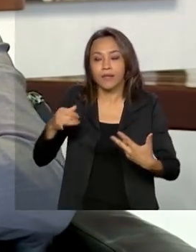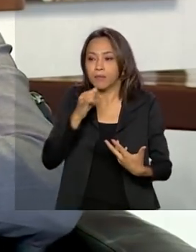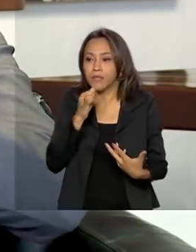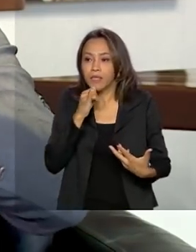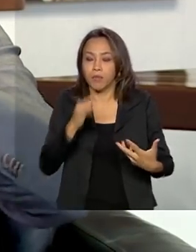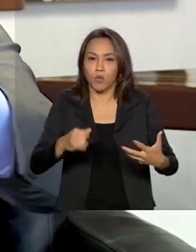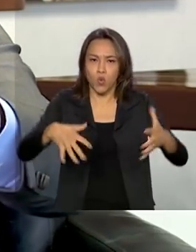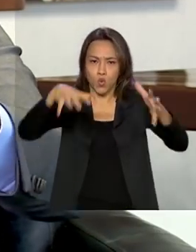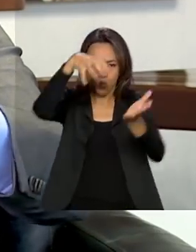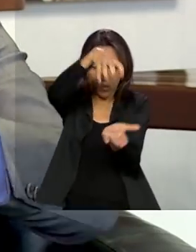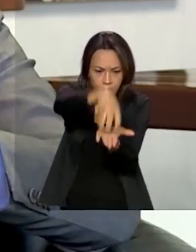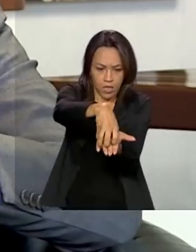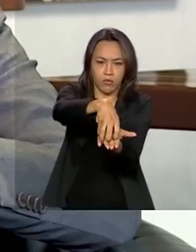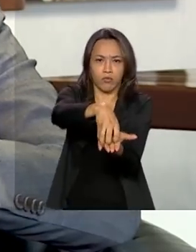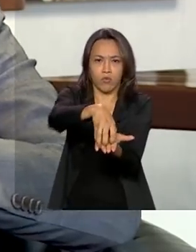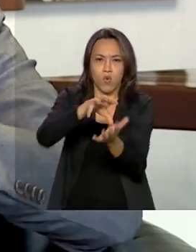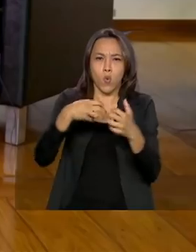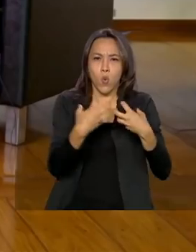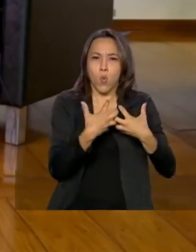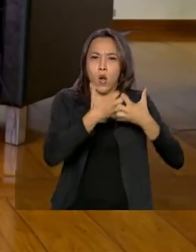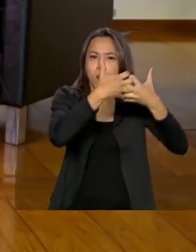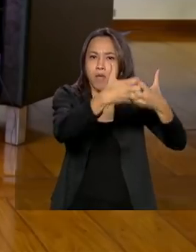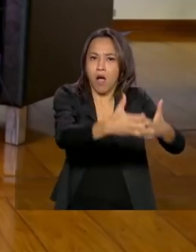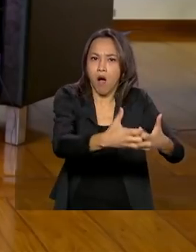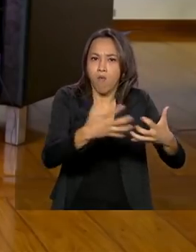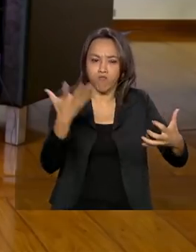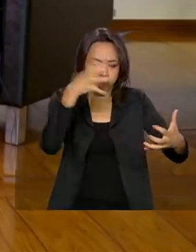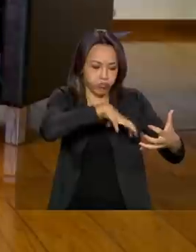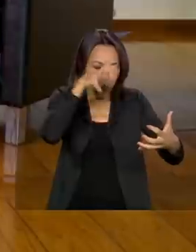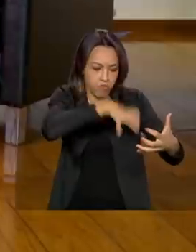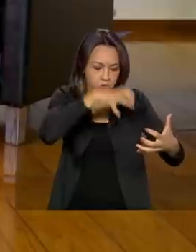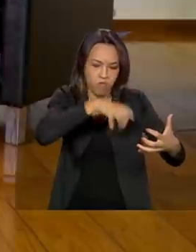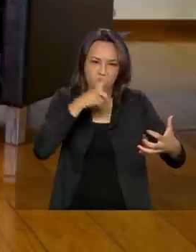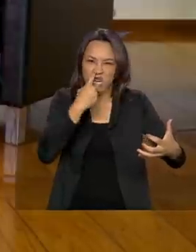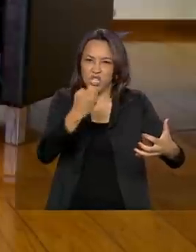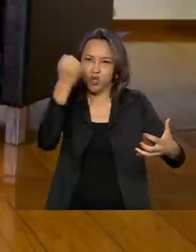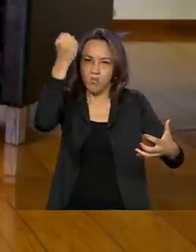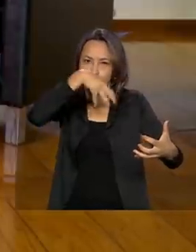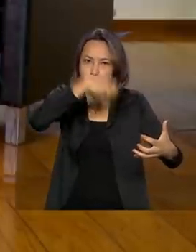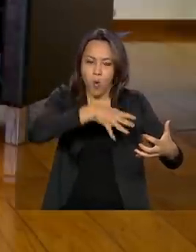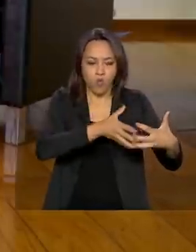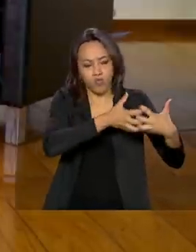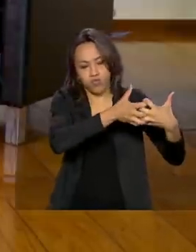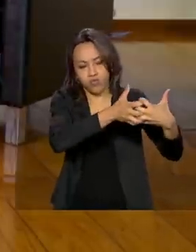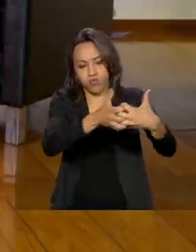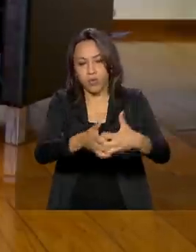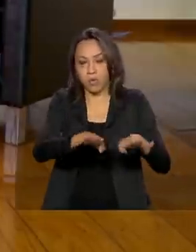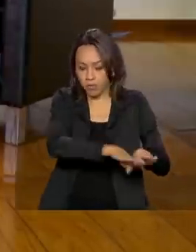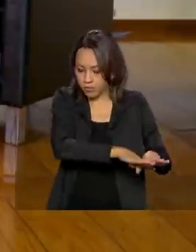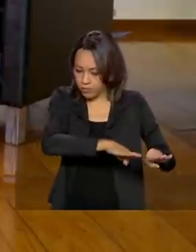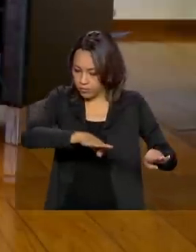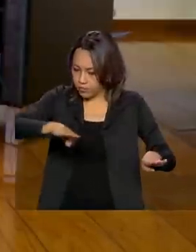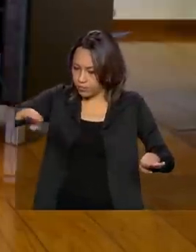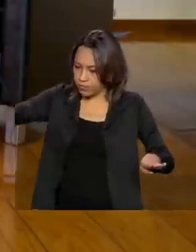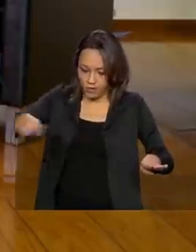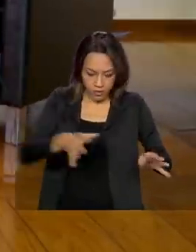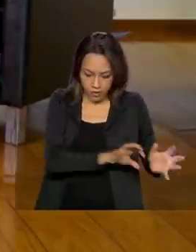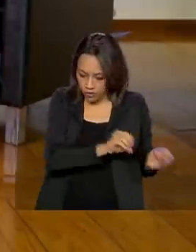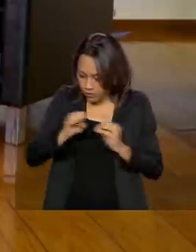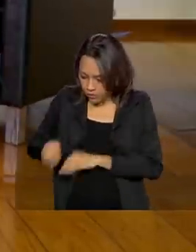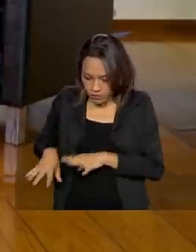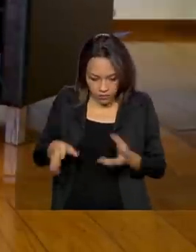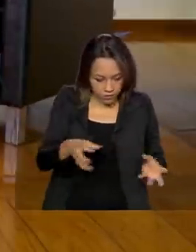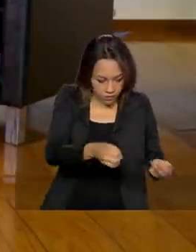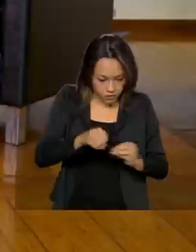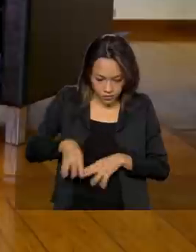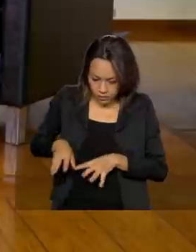de triagem, um caminhão de transporte, transbordo, então esteira para separação de